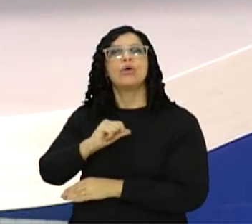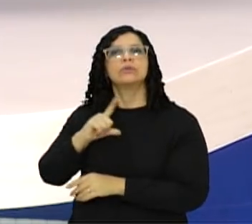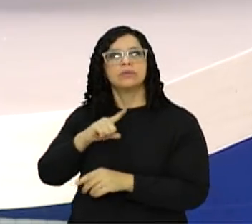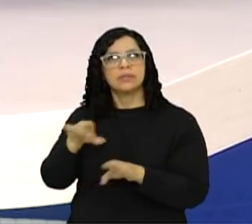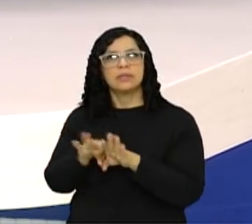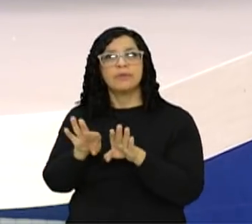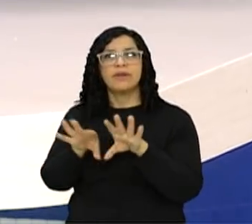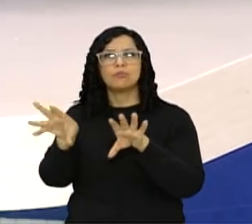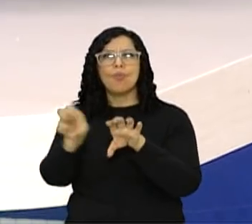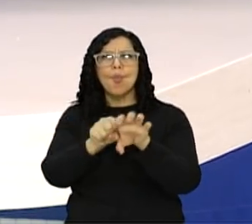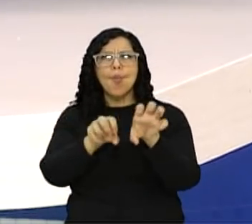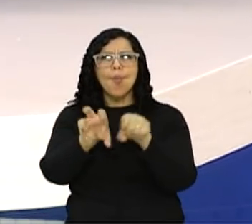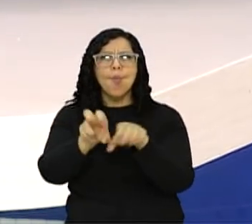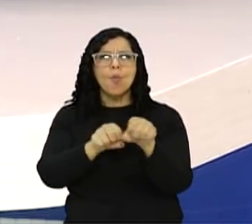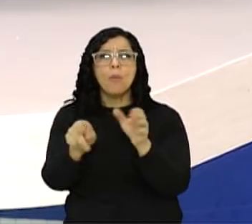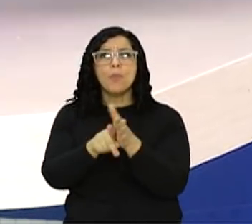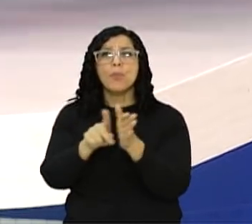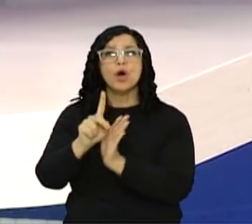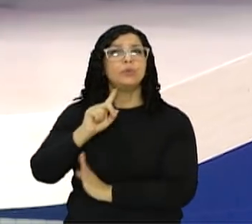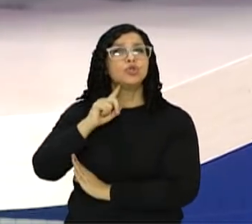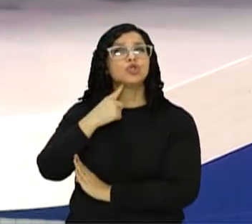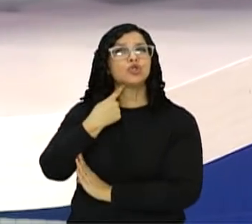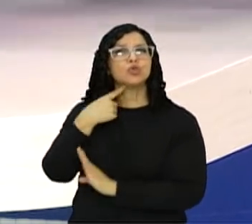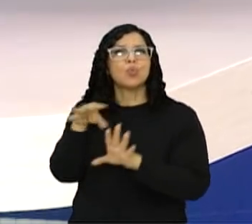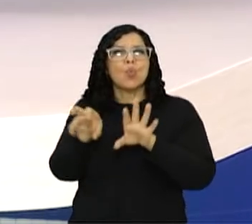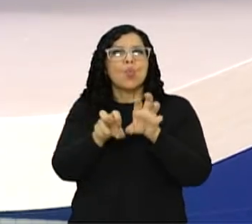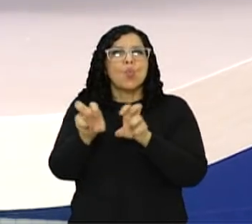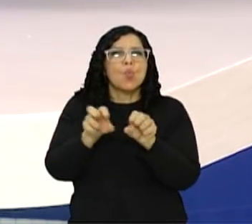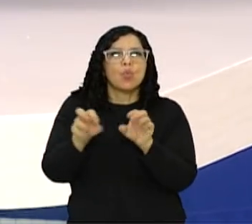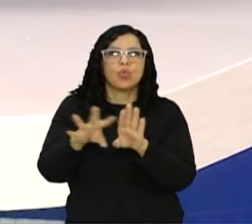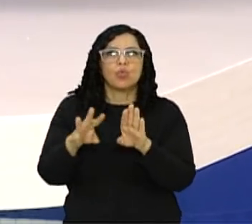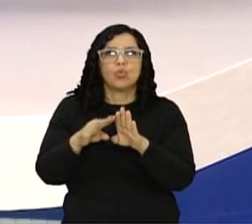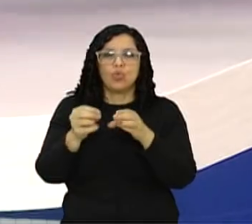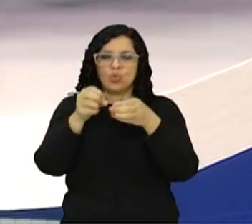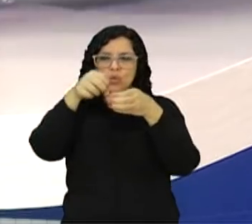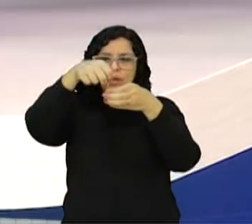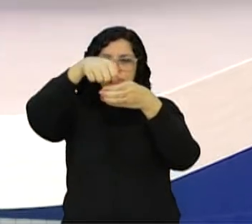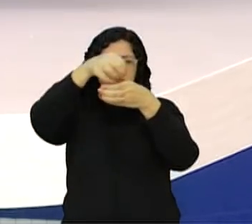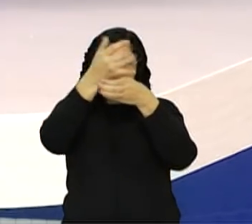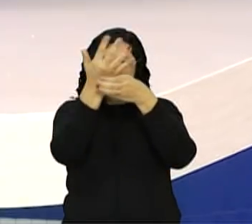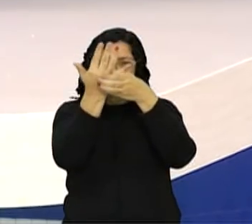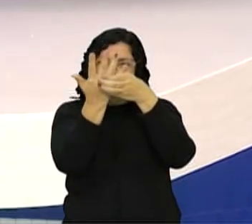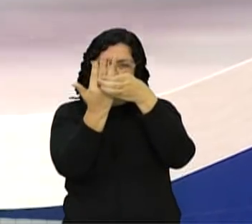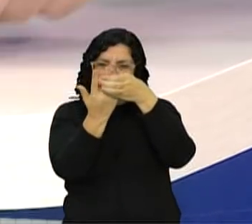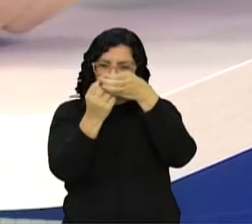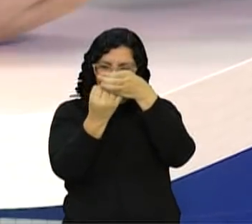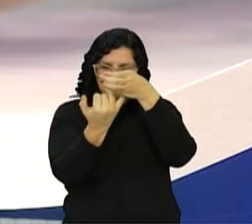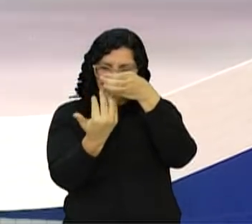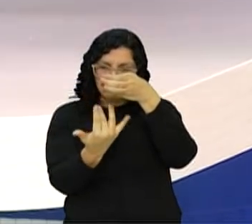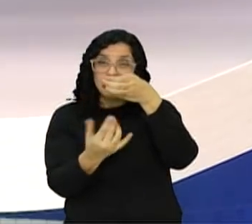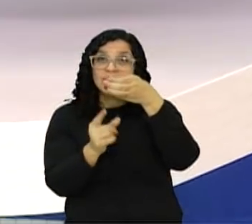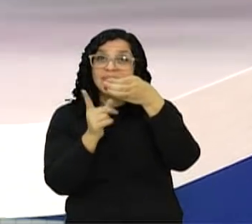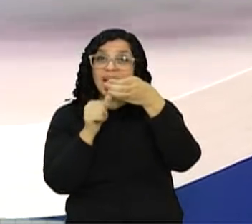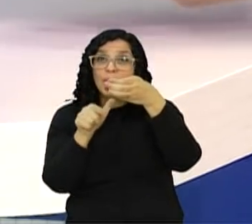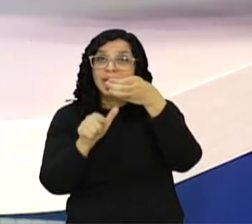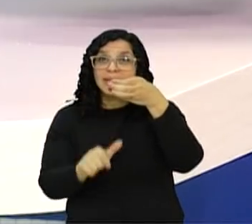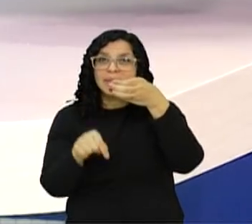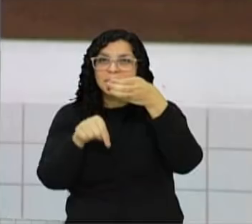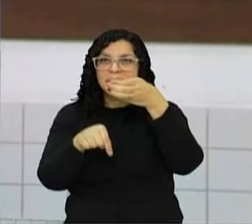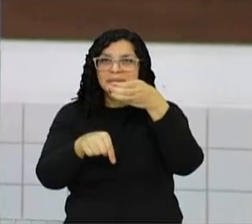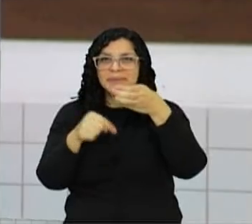vão segurar, reter essas impurezas que tem na minha